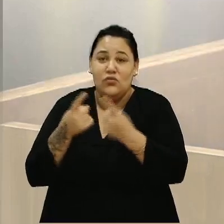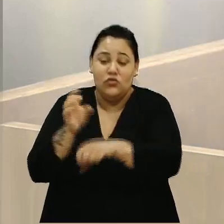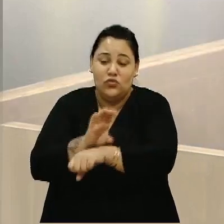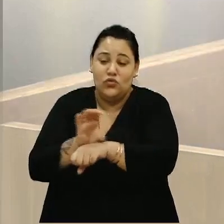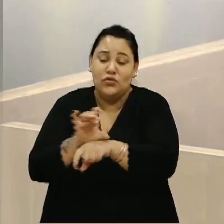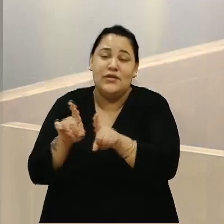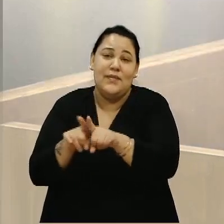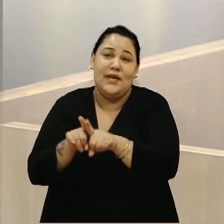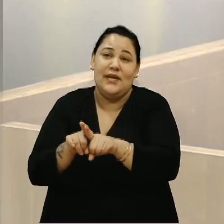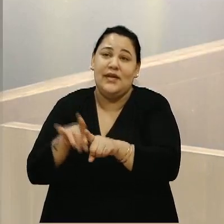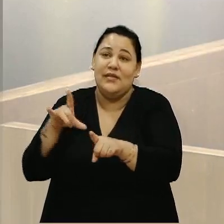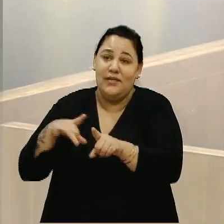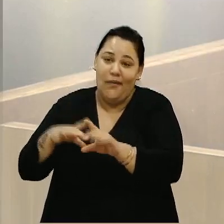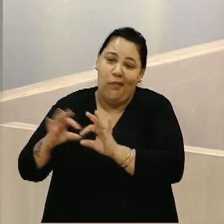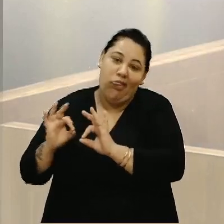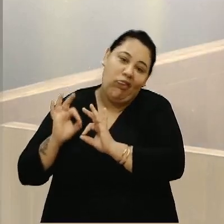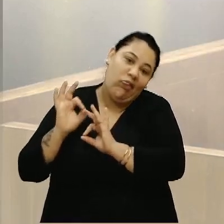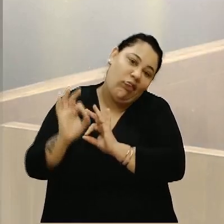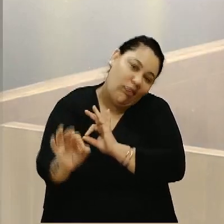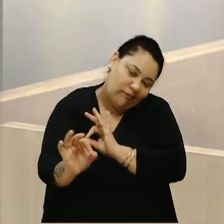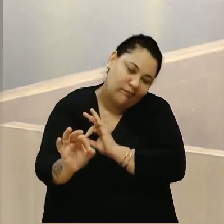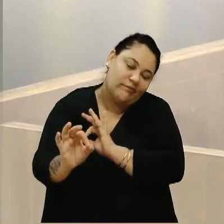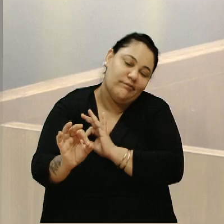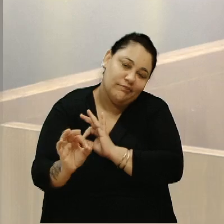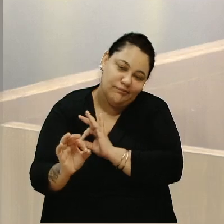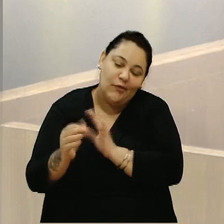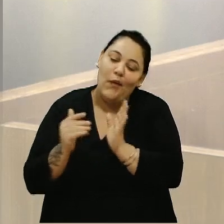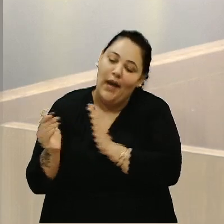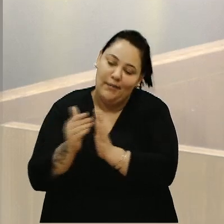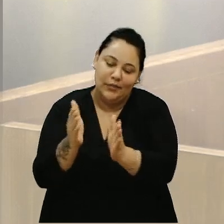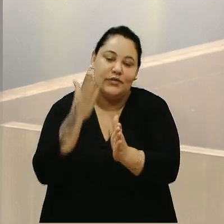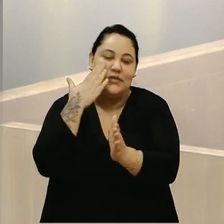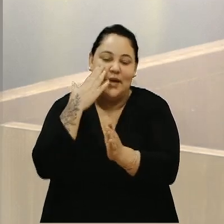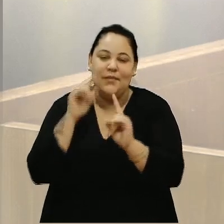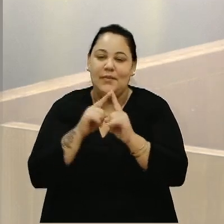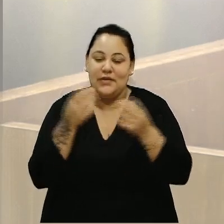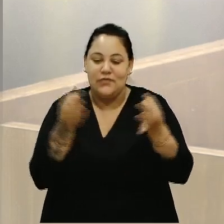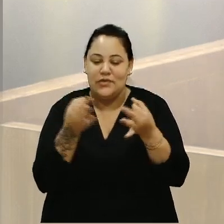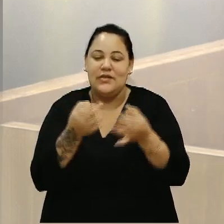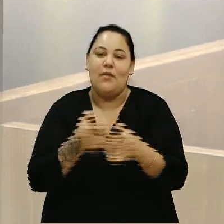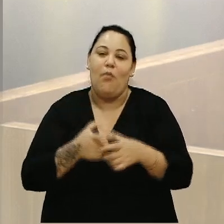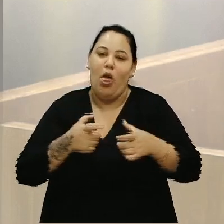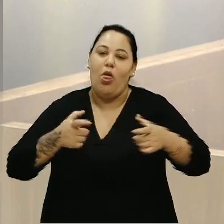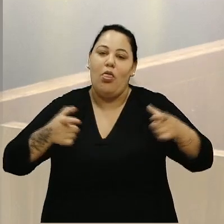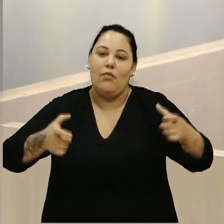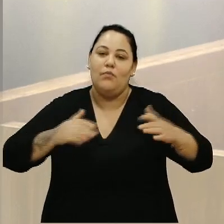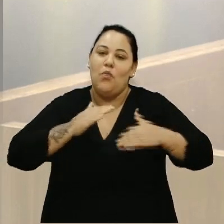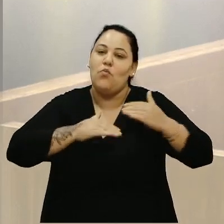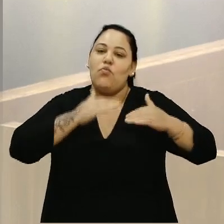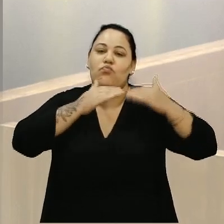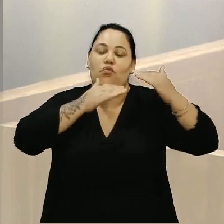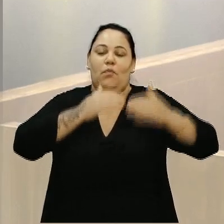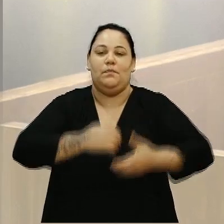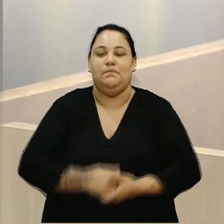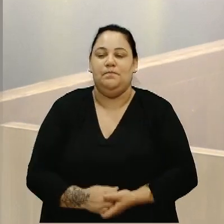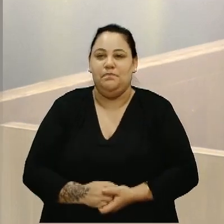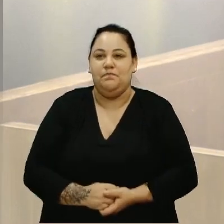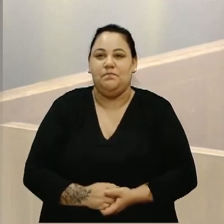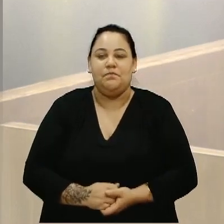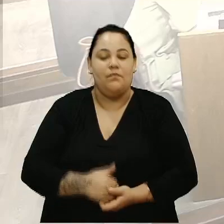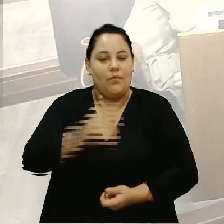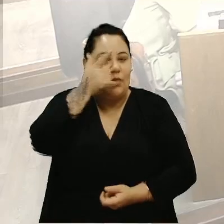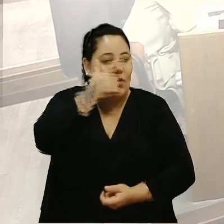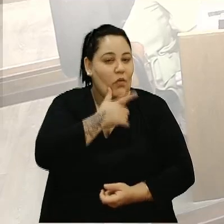isso tem uma longa caminhada e nós, com certeza, iremos expandir. Sua parte, vereador Lucas